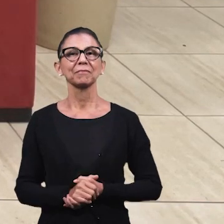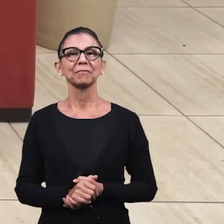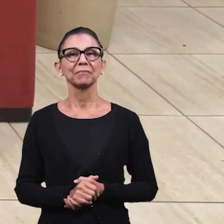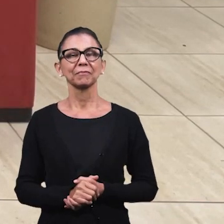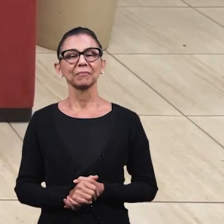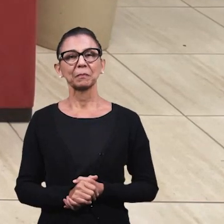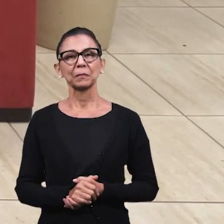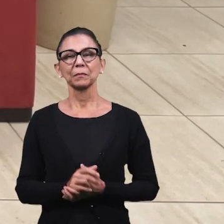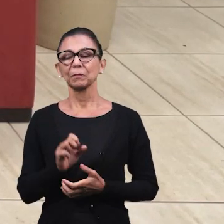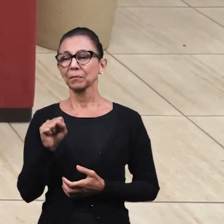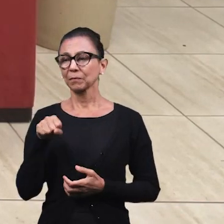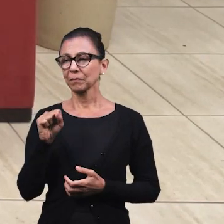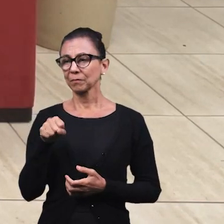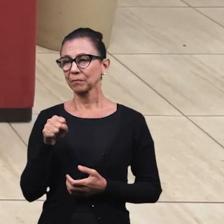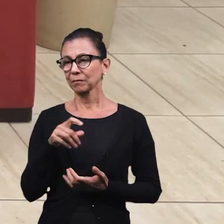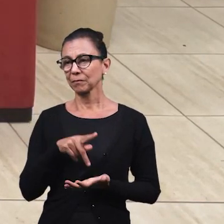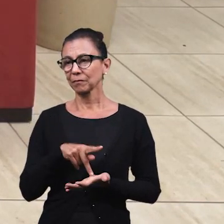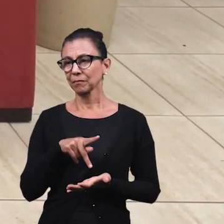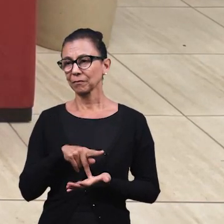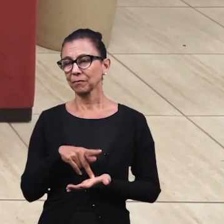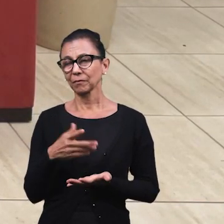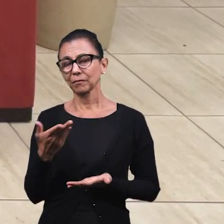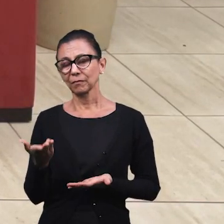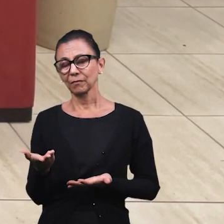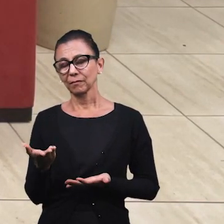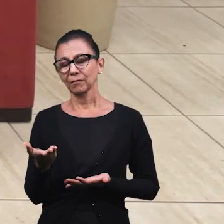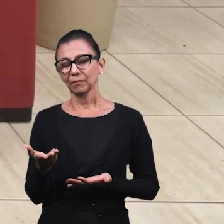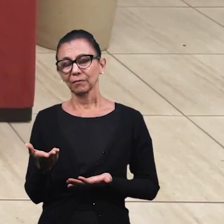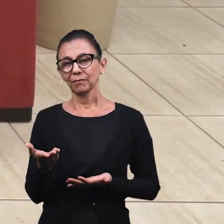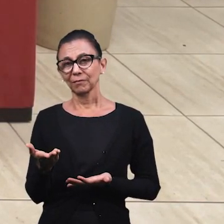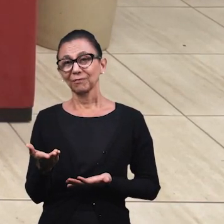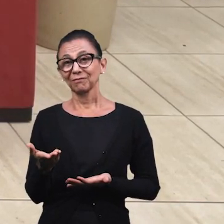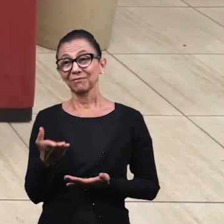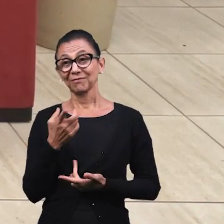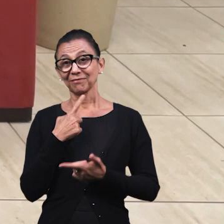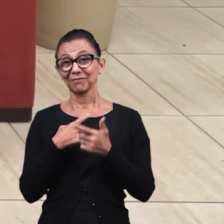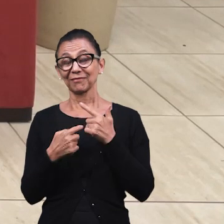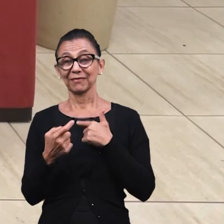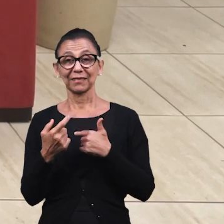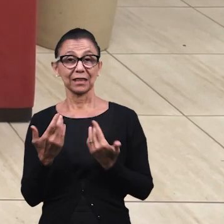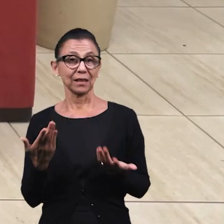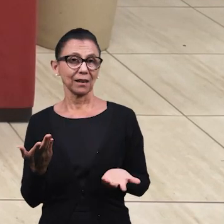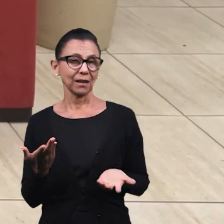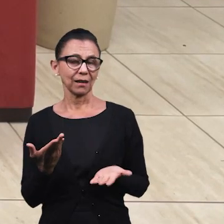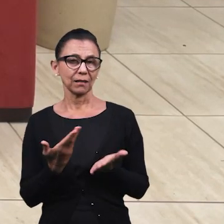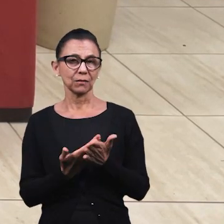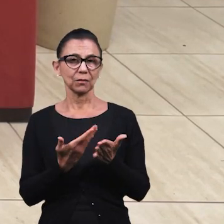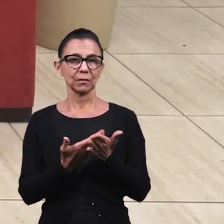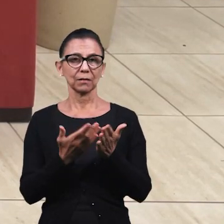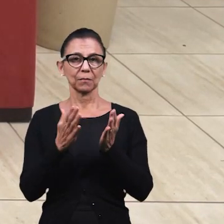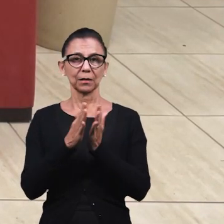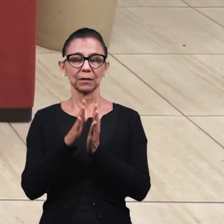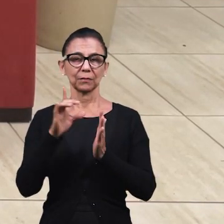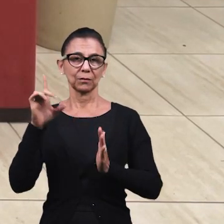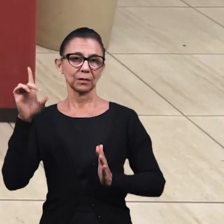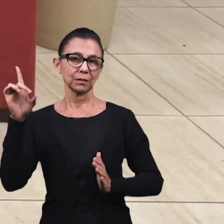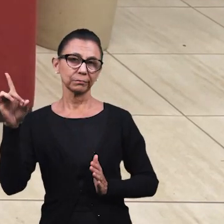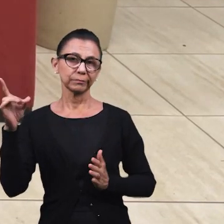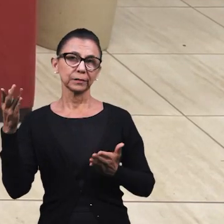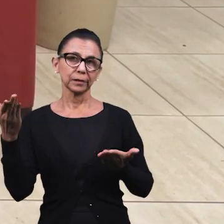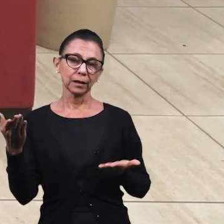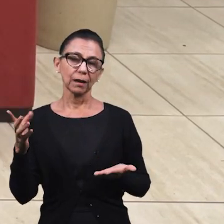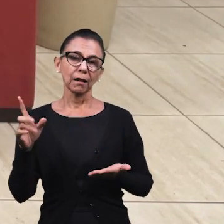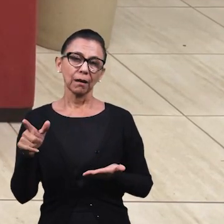que de melhor nós temos. Maravilha. Exatamente, né? O nosso grande desejo é de estar estudando a palavra